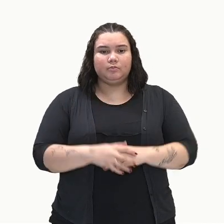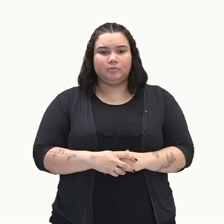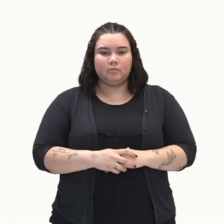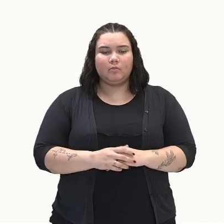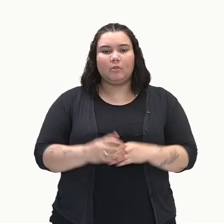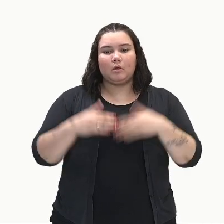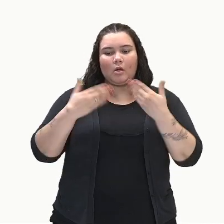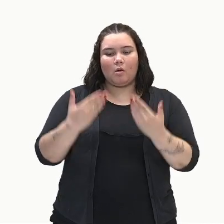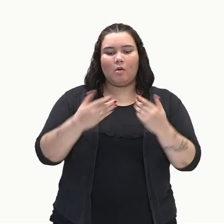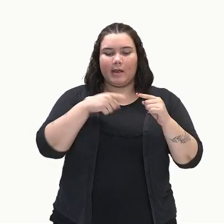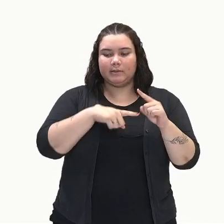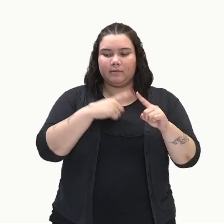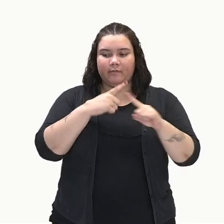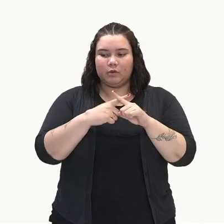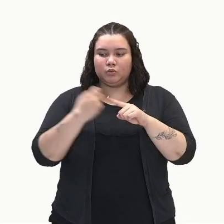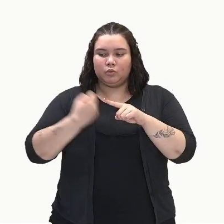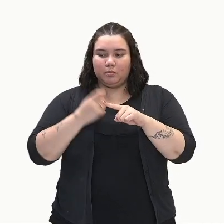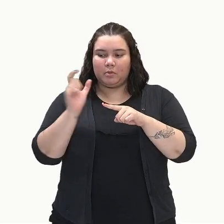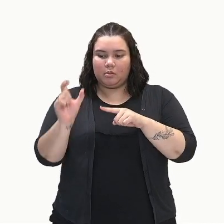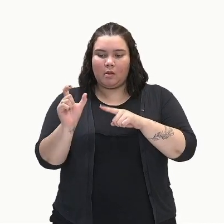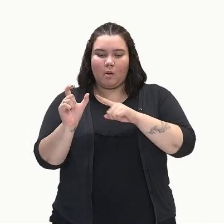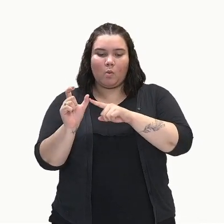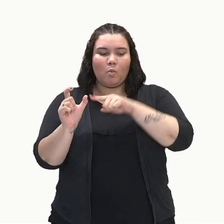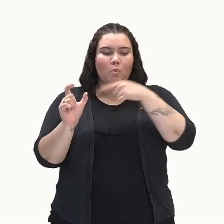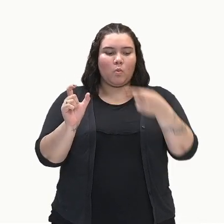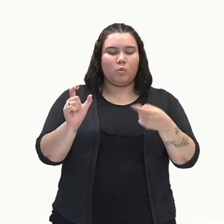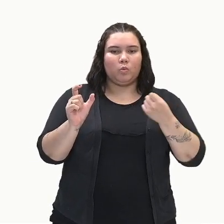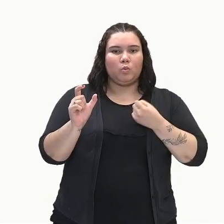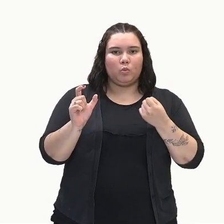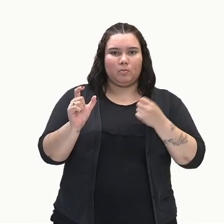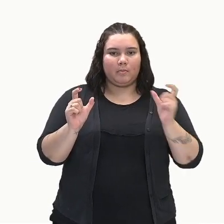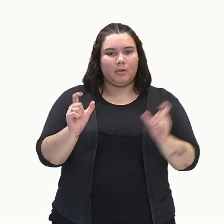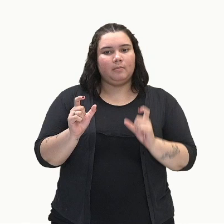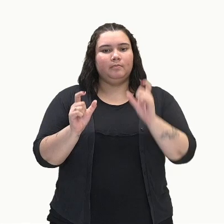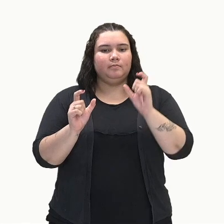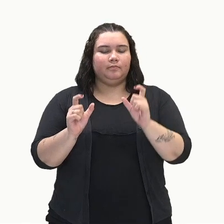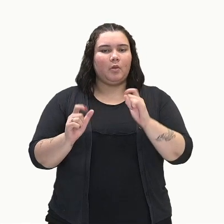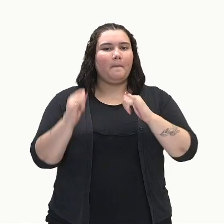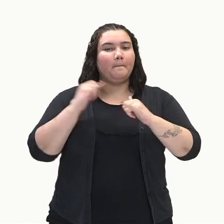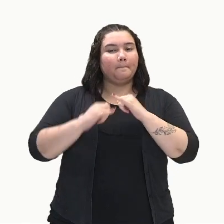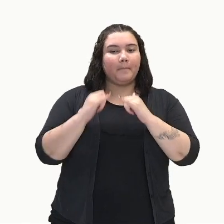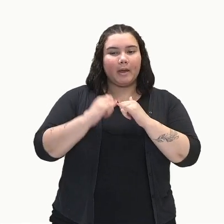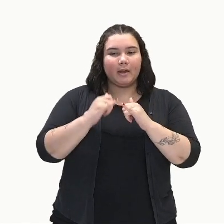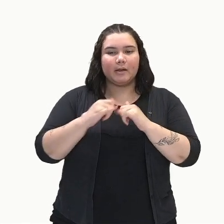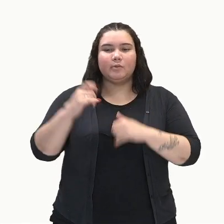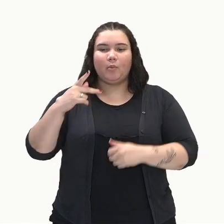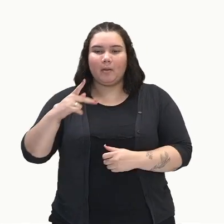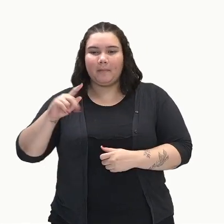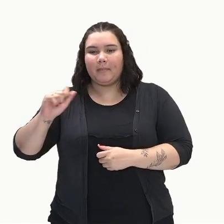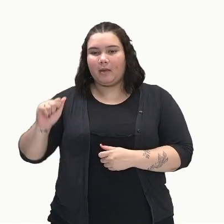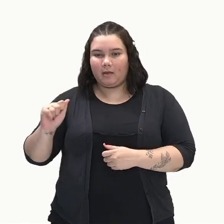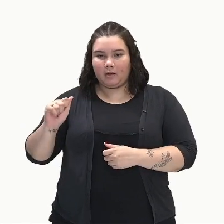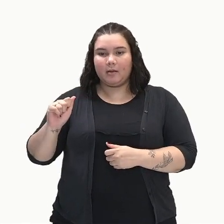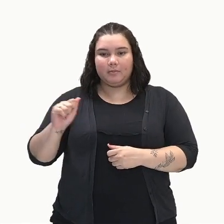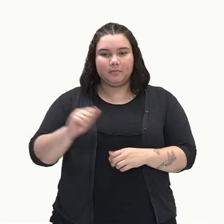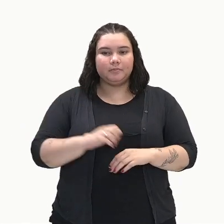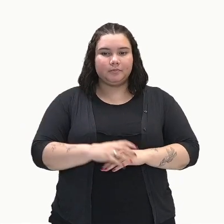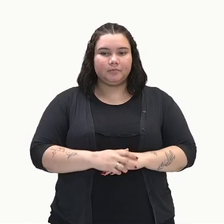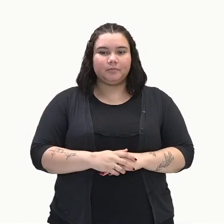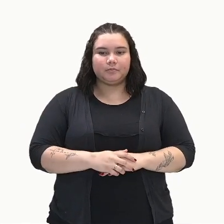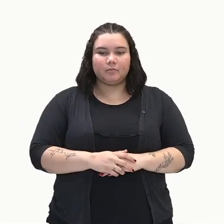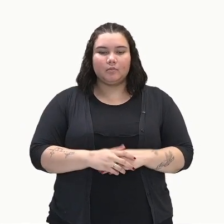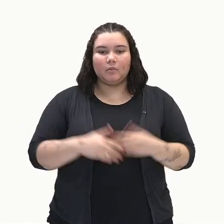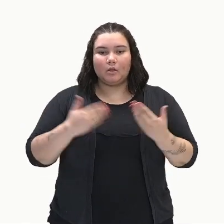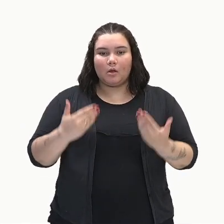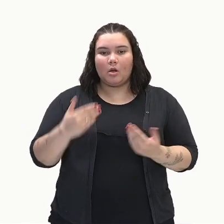fornece o próximo elemento. Então, vejam que é bem parecido com a progressão aritmética, né? Aqui